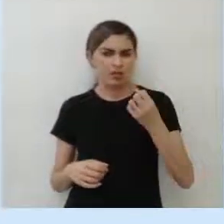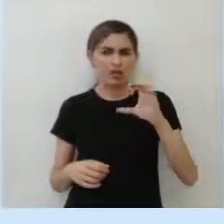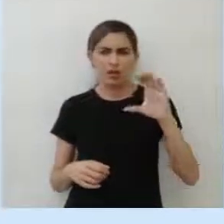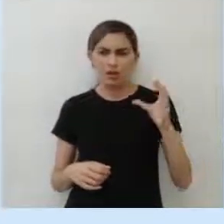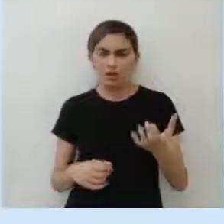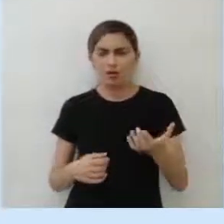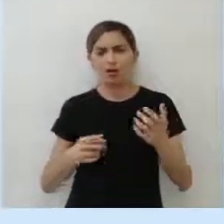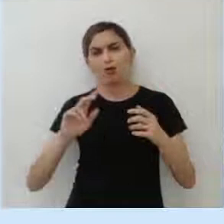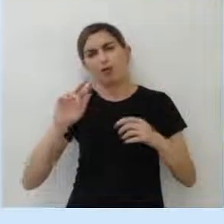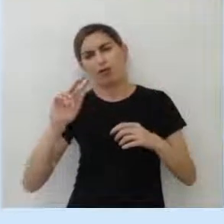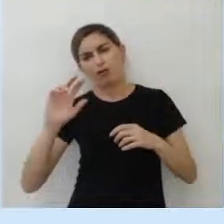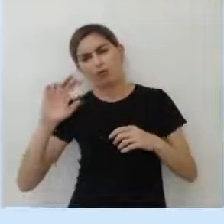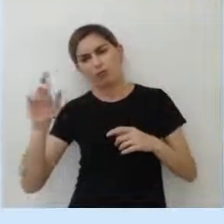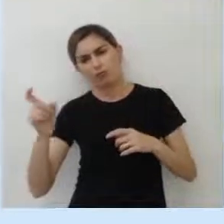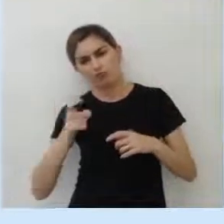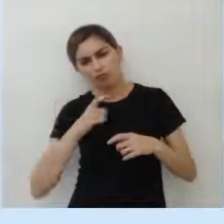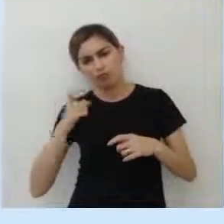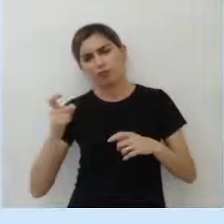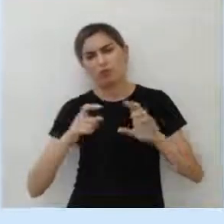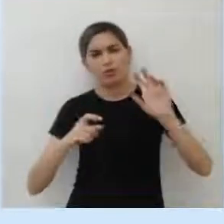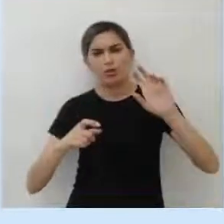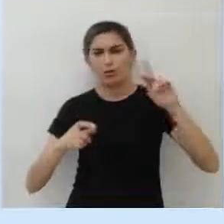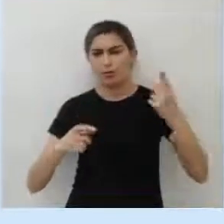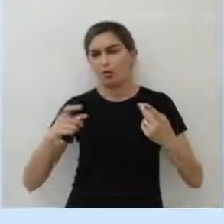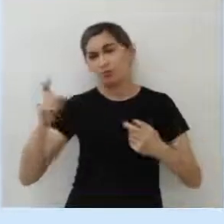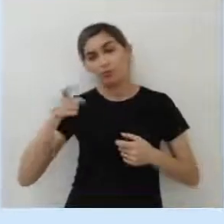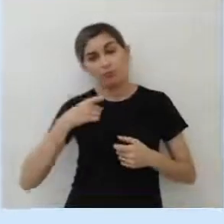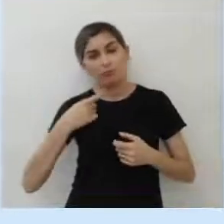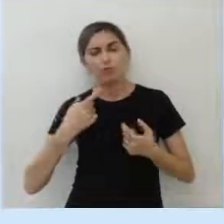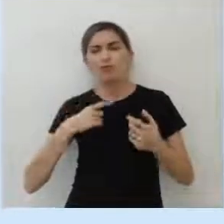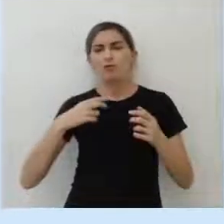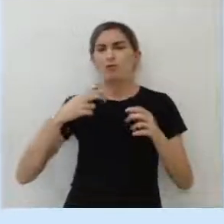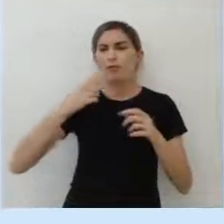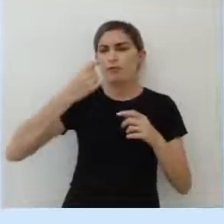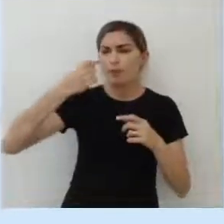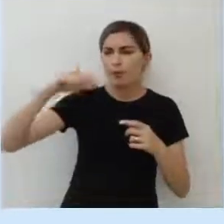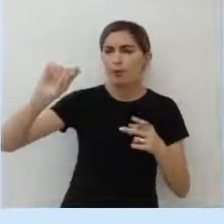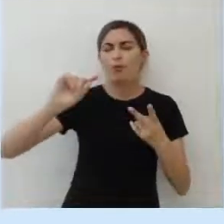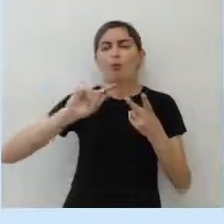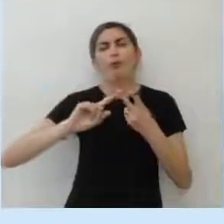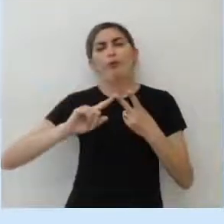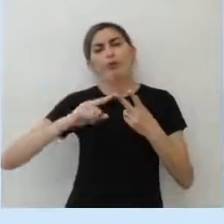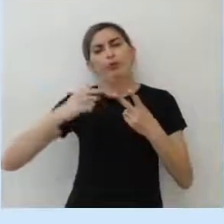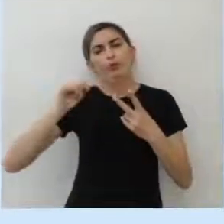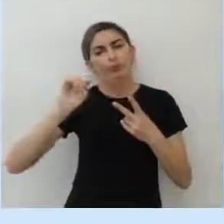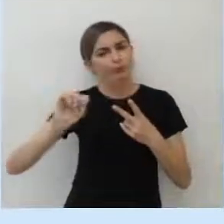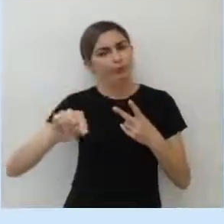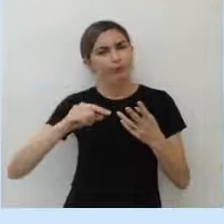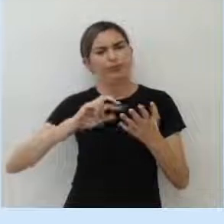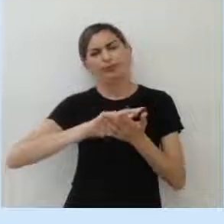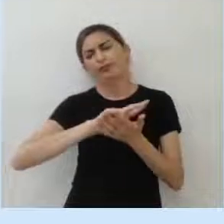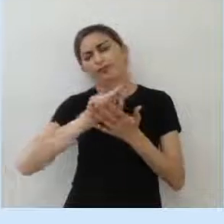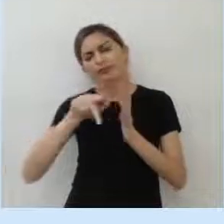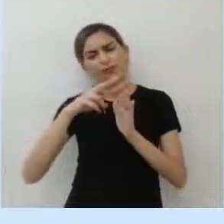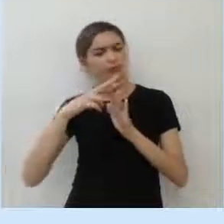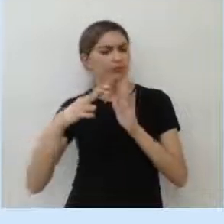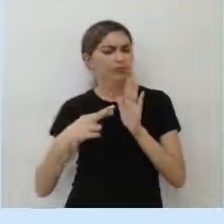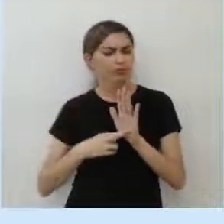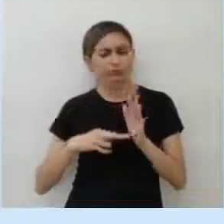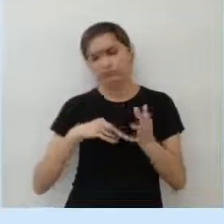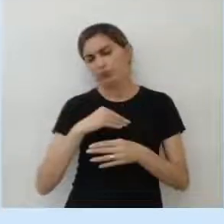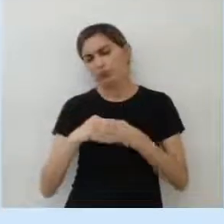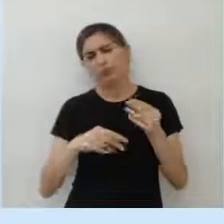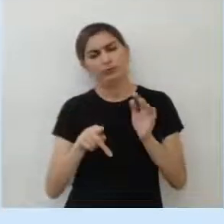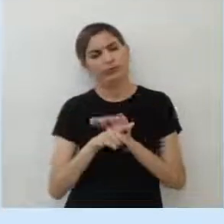E assim por diante, né? As regrinhas de acentuação também entram, pontuação, enfim, são várias regras que envolvem